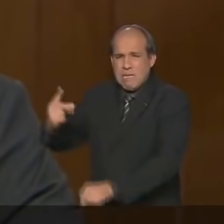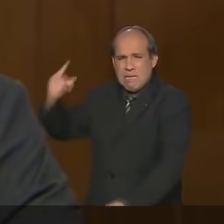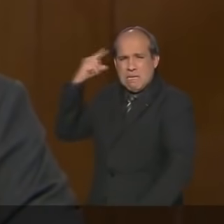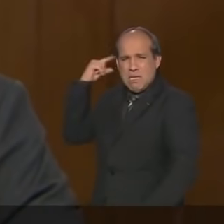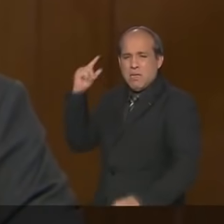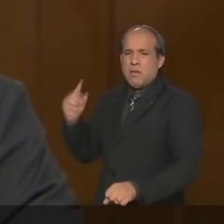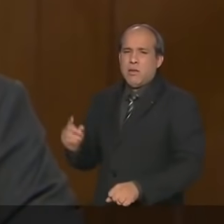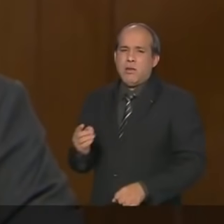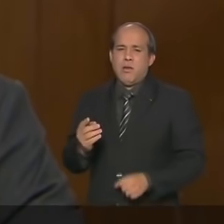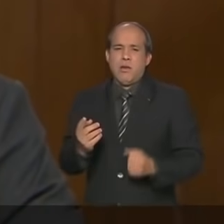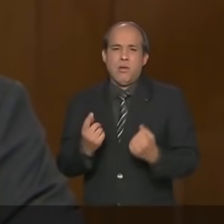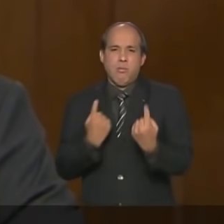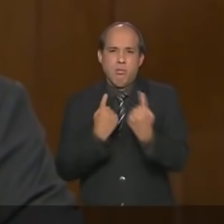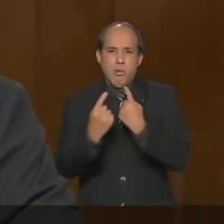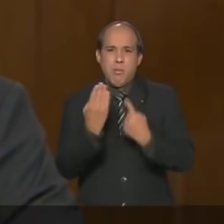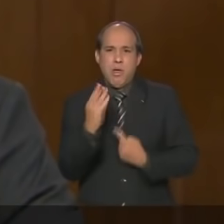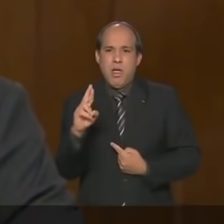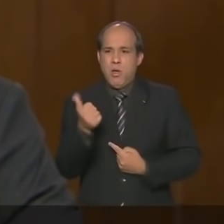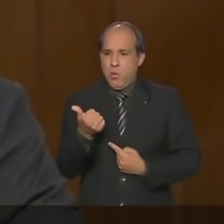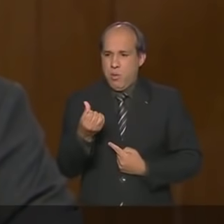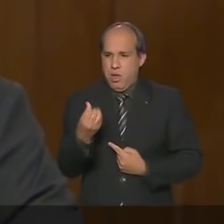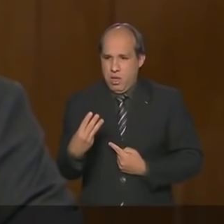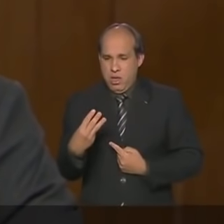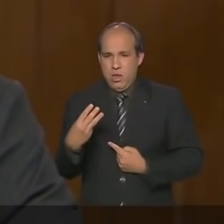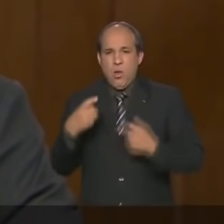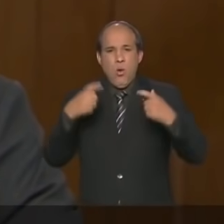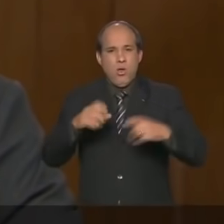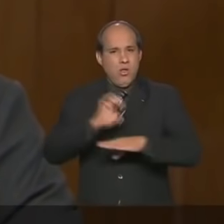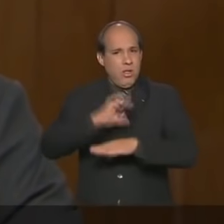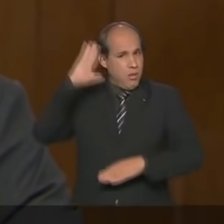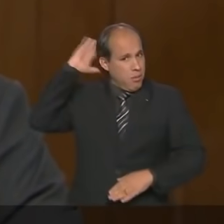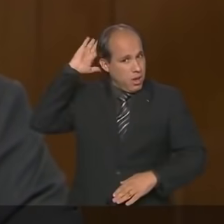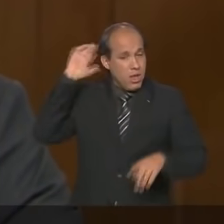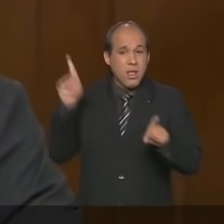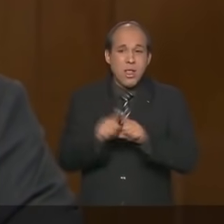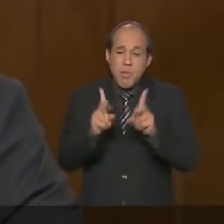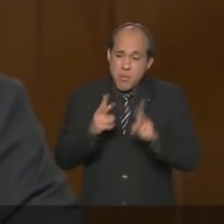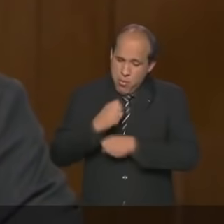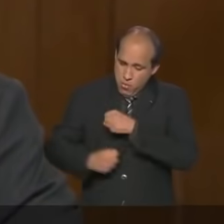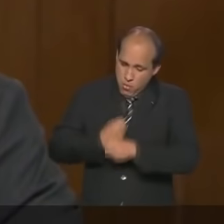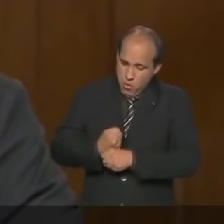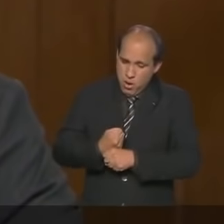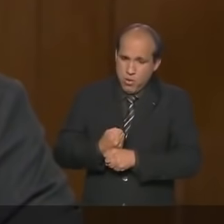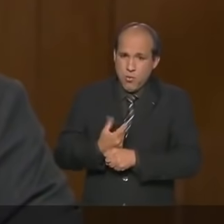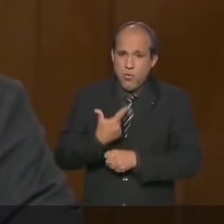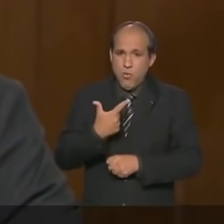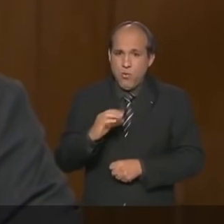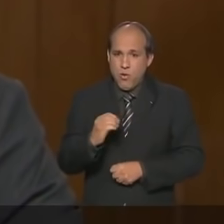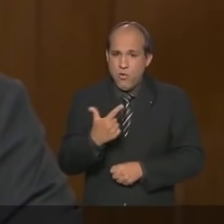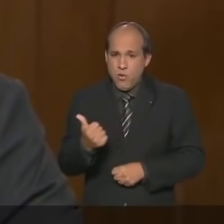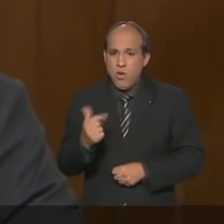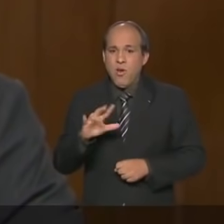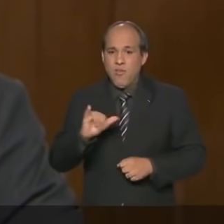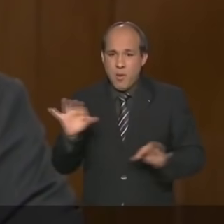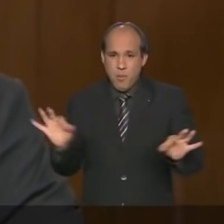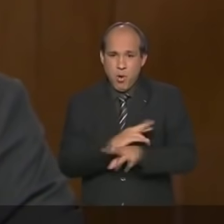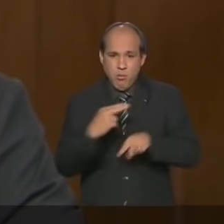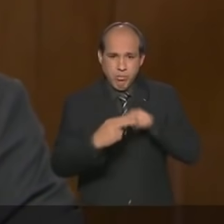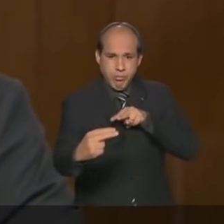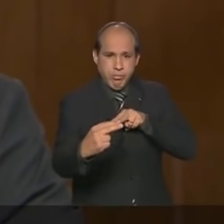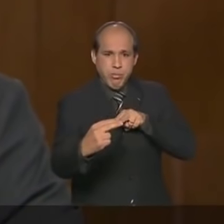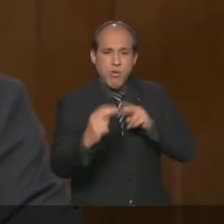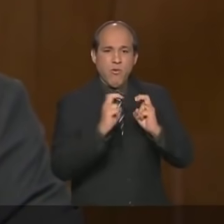décadas como a br-163 no Pará e ainda nesse ano será concluído da ferrovia norte-sul